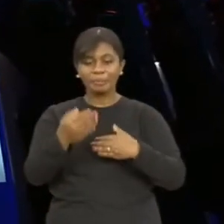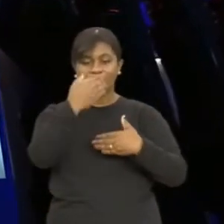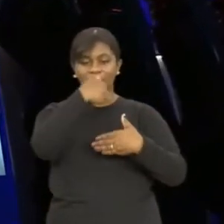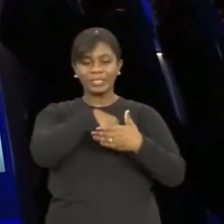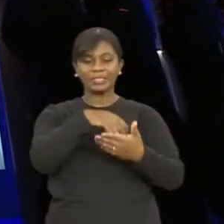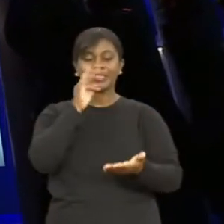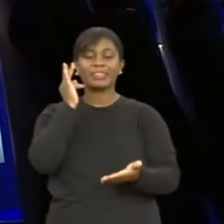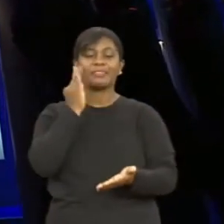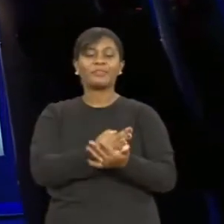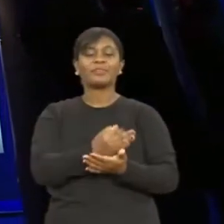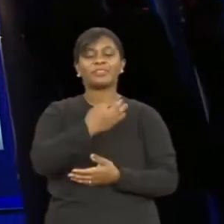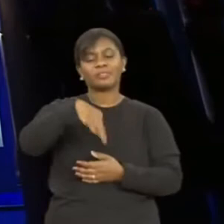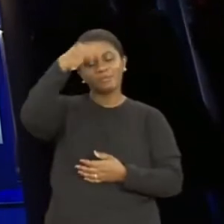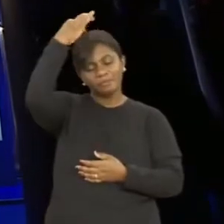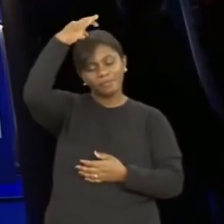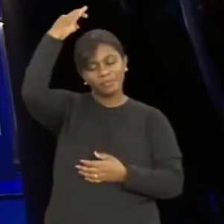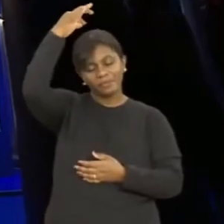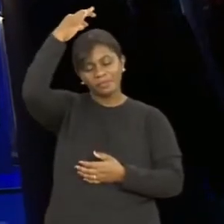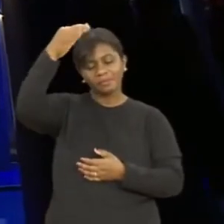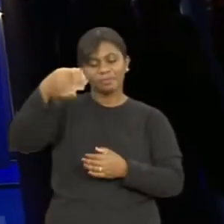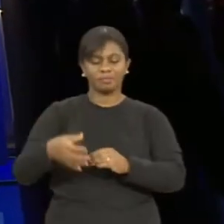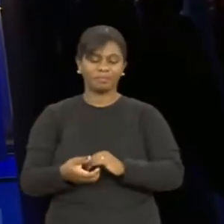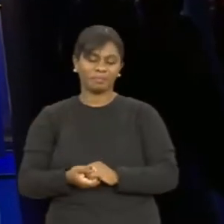Falta o Espírito Santo.